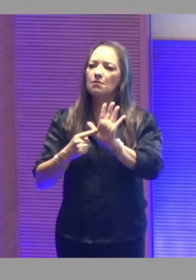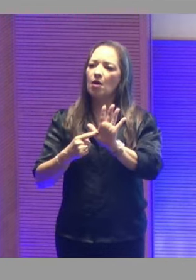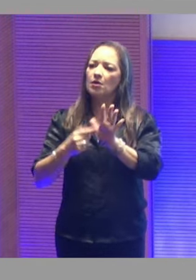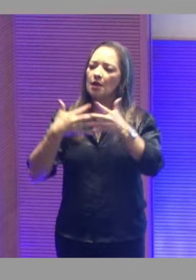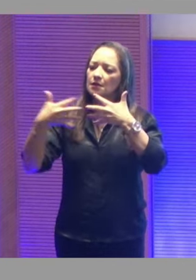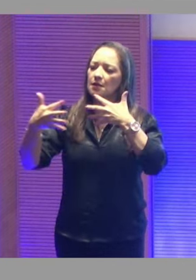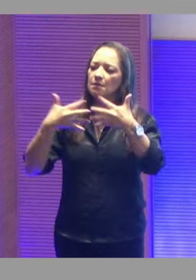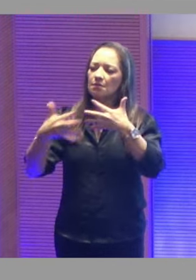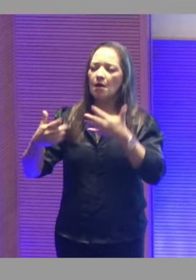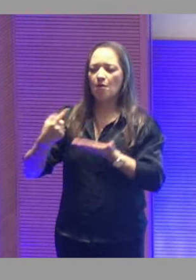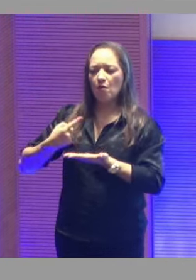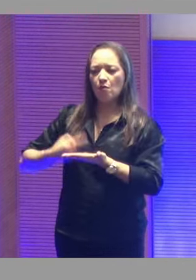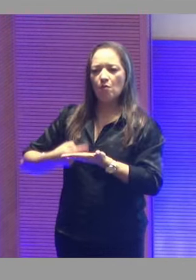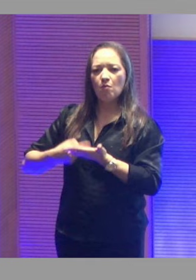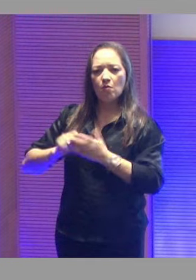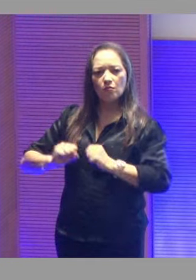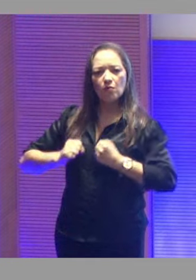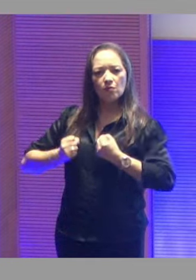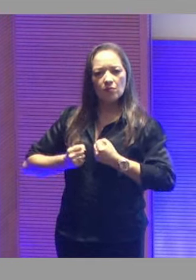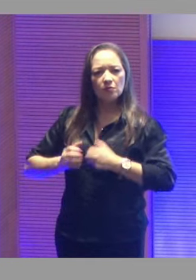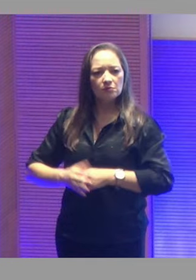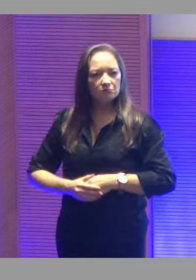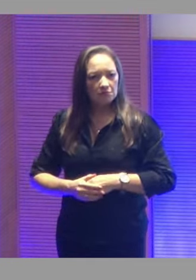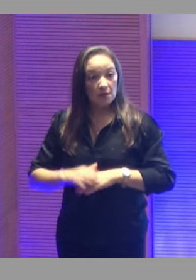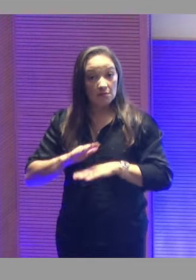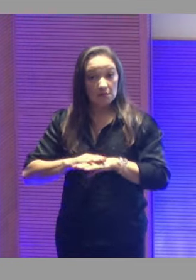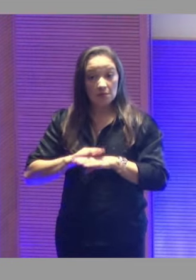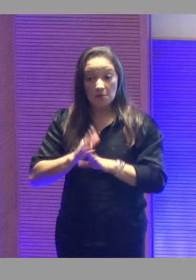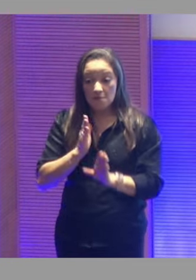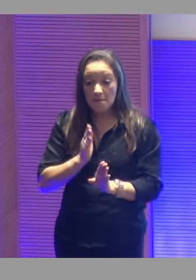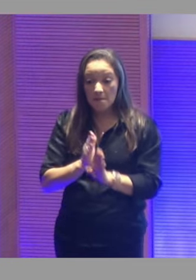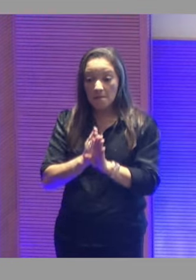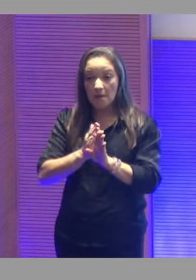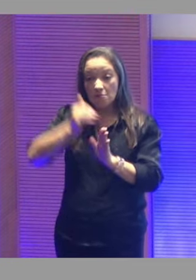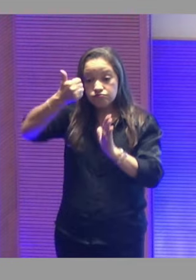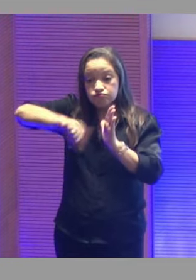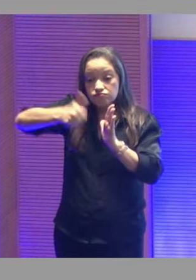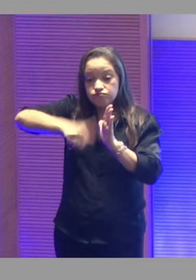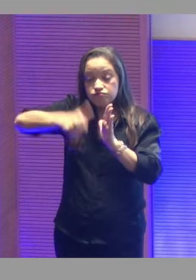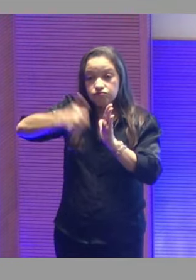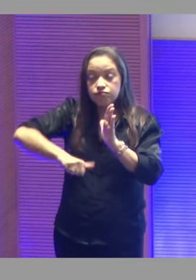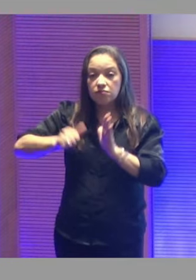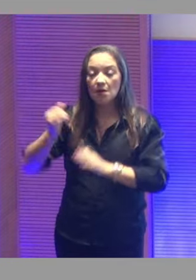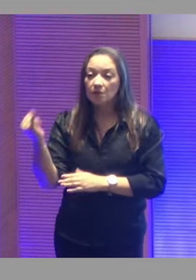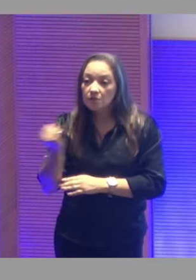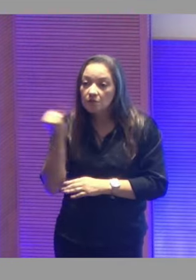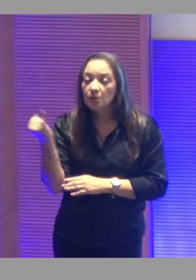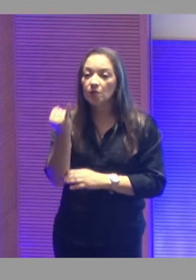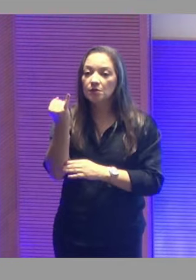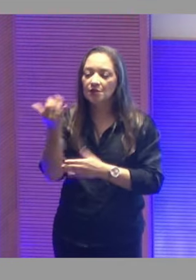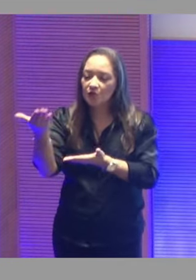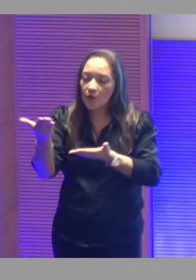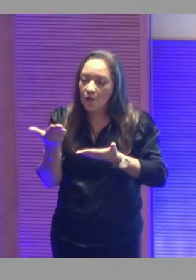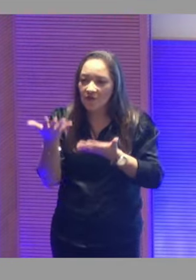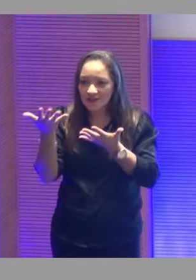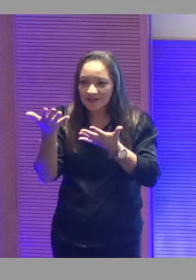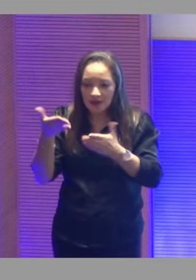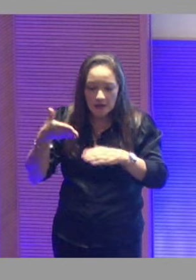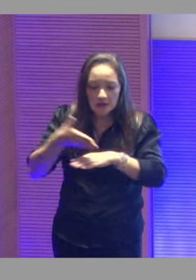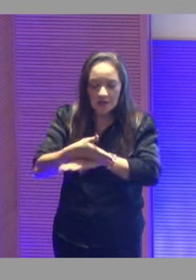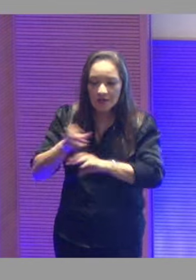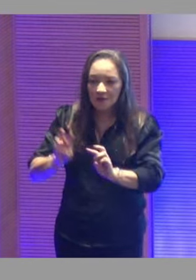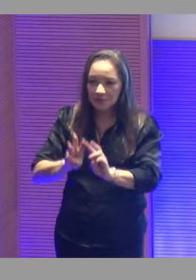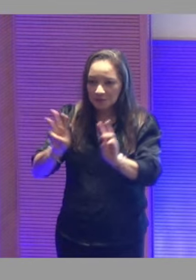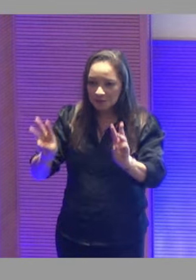comprometimento pela realização desse diagnóstico tão importante então fica também o convite para quem quiser acessar o nosso Website institucional